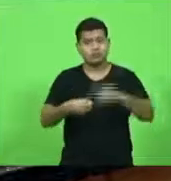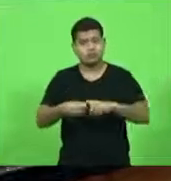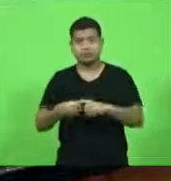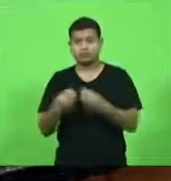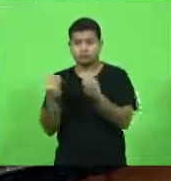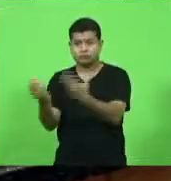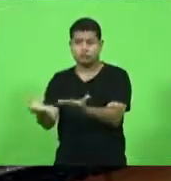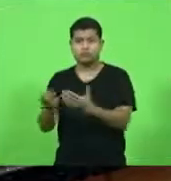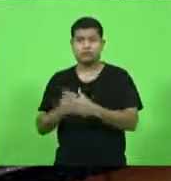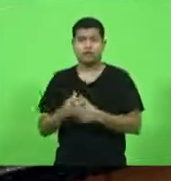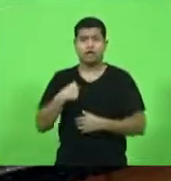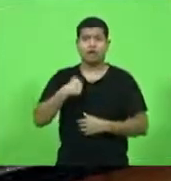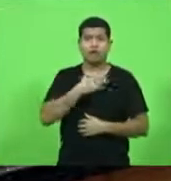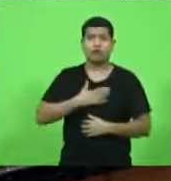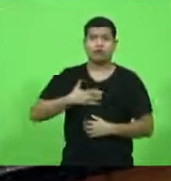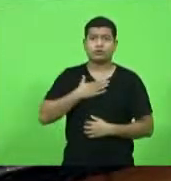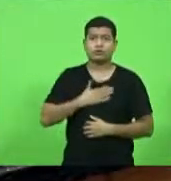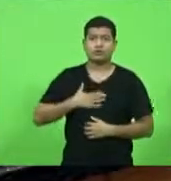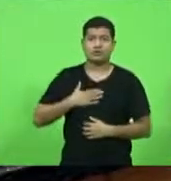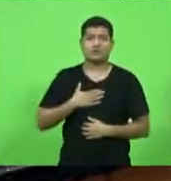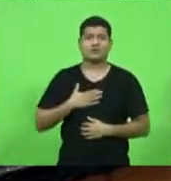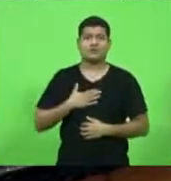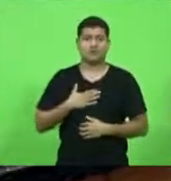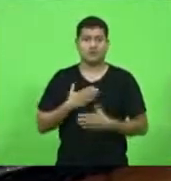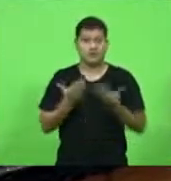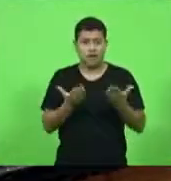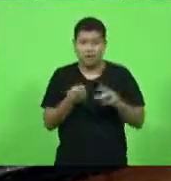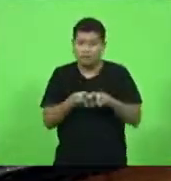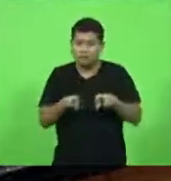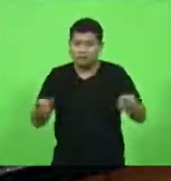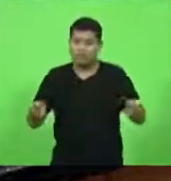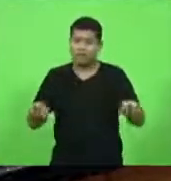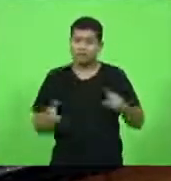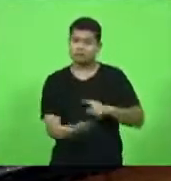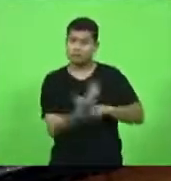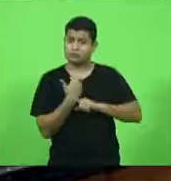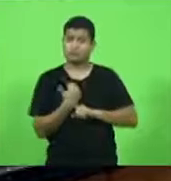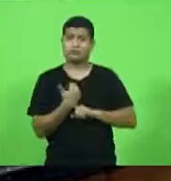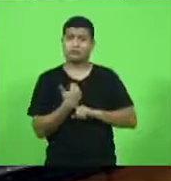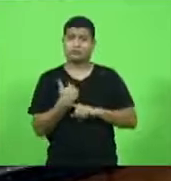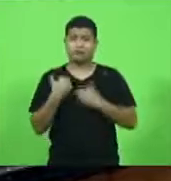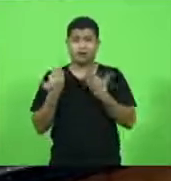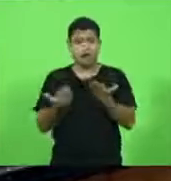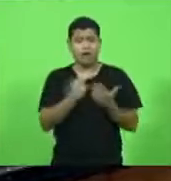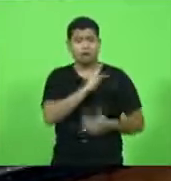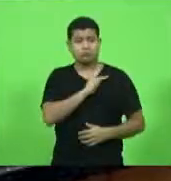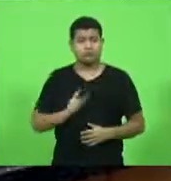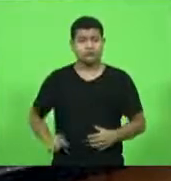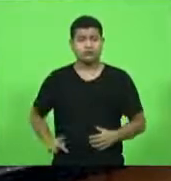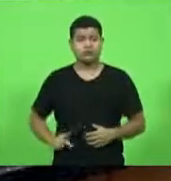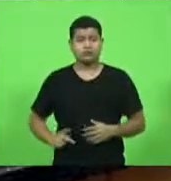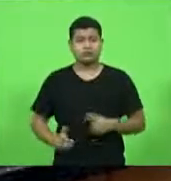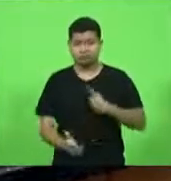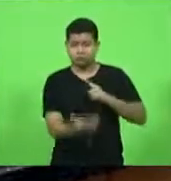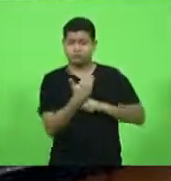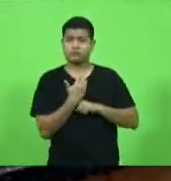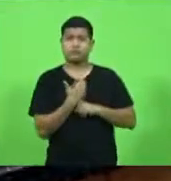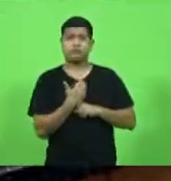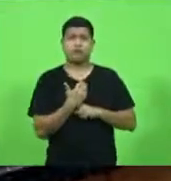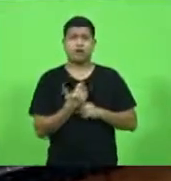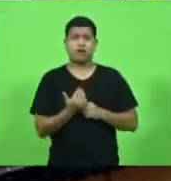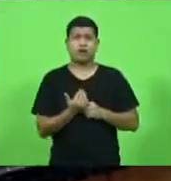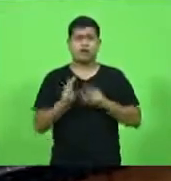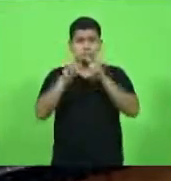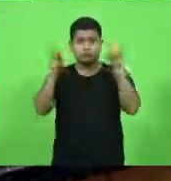que a mesa, que eu pudesse falar através da mesa, a presidência pudesse falar através de mim ali, sobre isso, para a